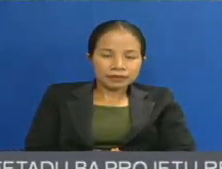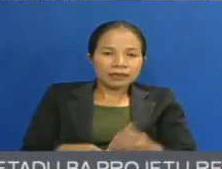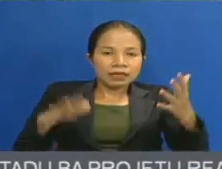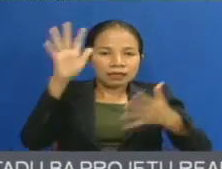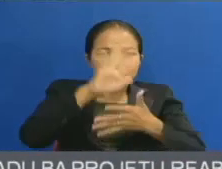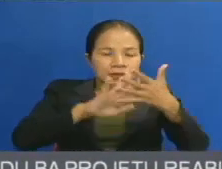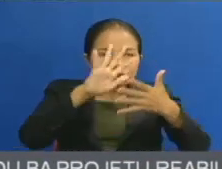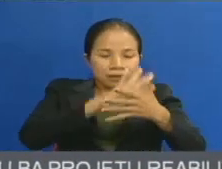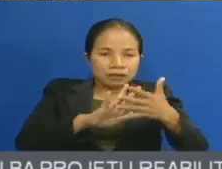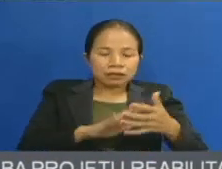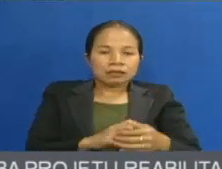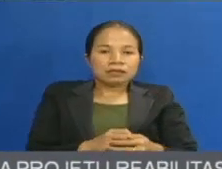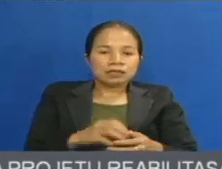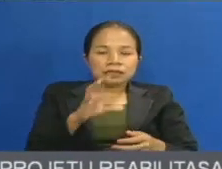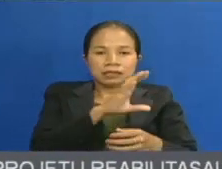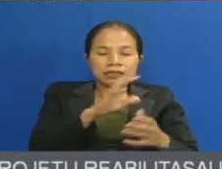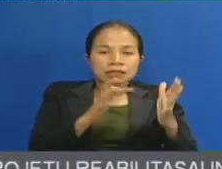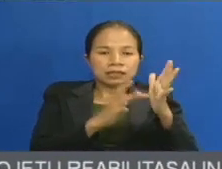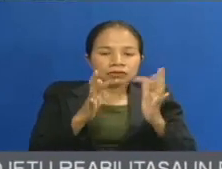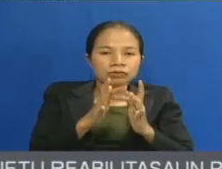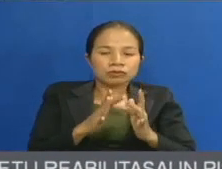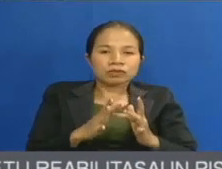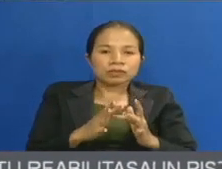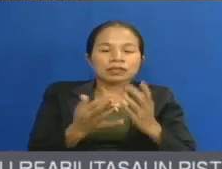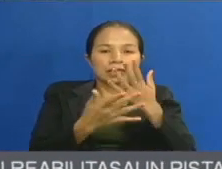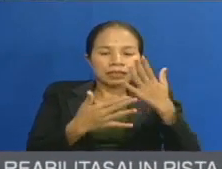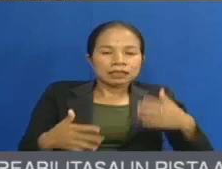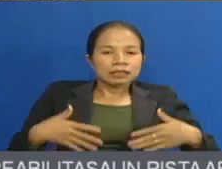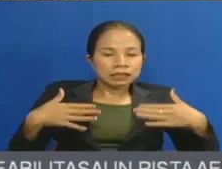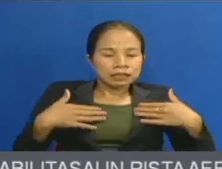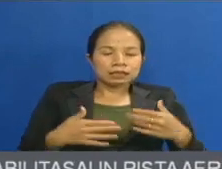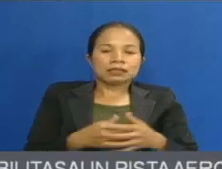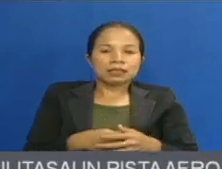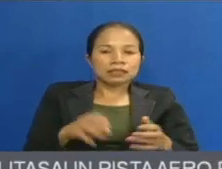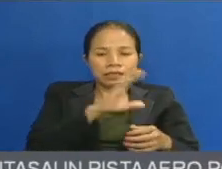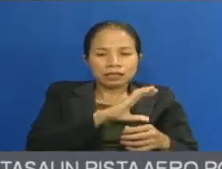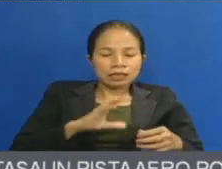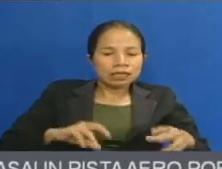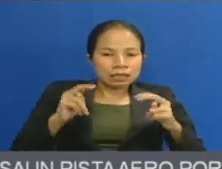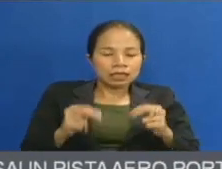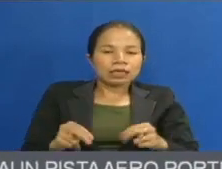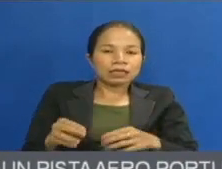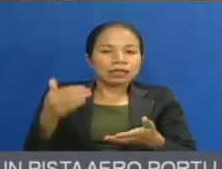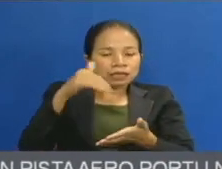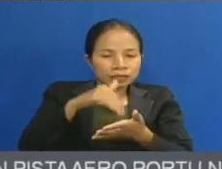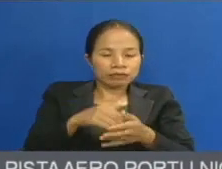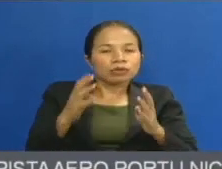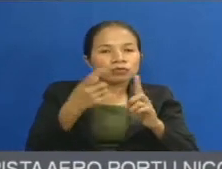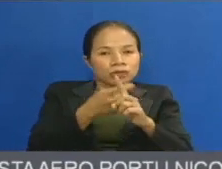Celebração solenidade de Cristo futar estig norang, staranistira tem que reafirma falifiar lihusi